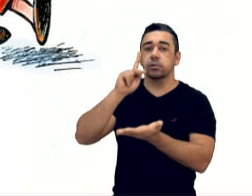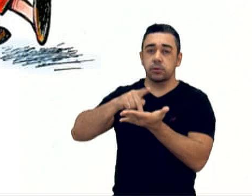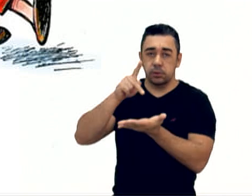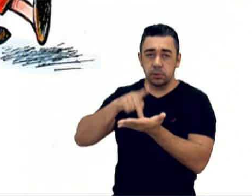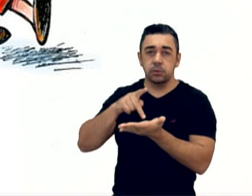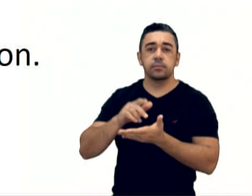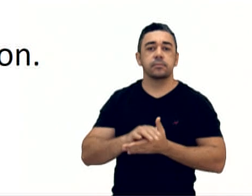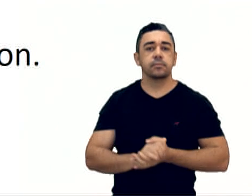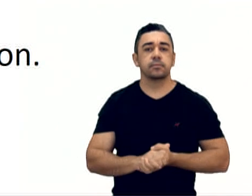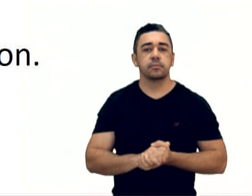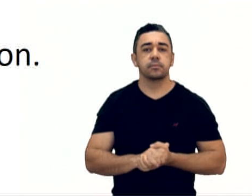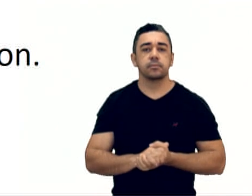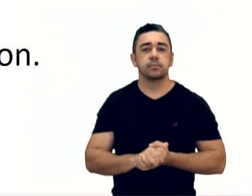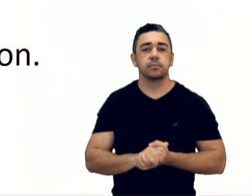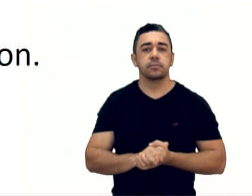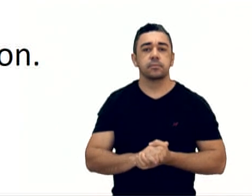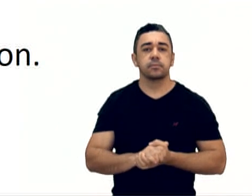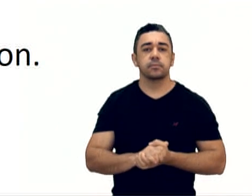verdade.